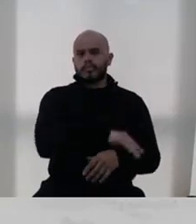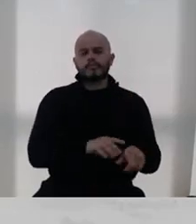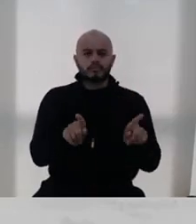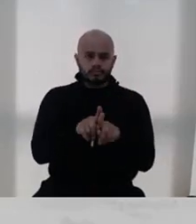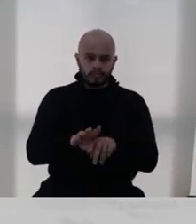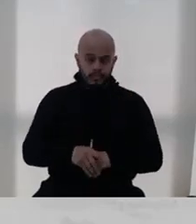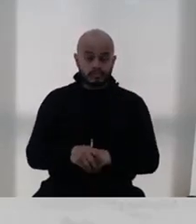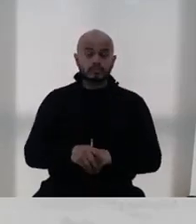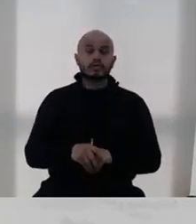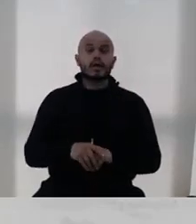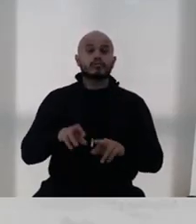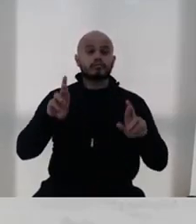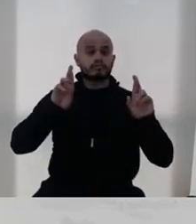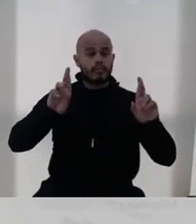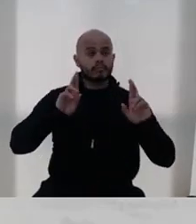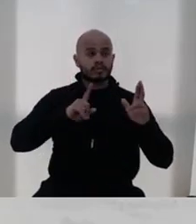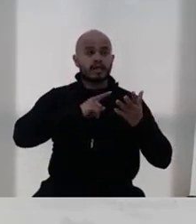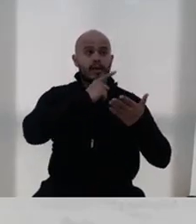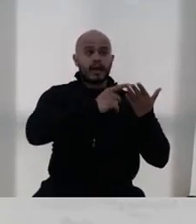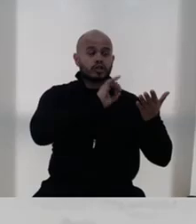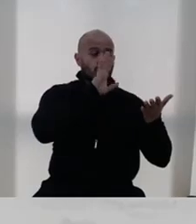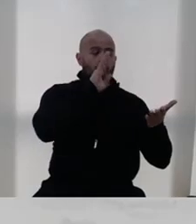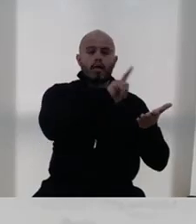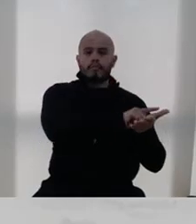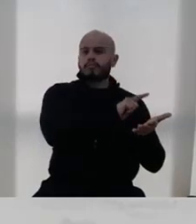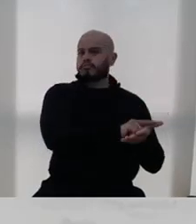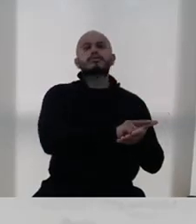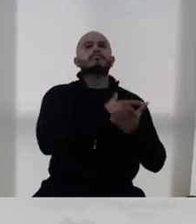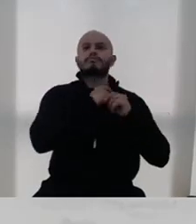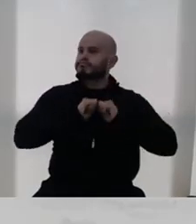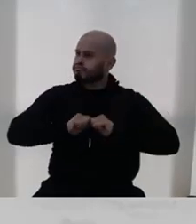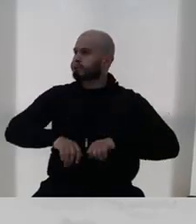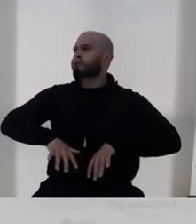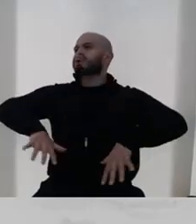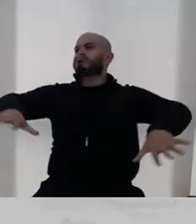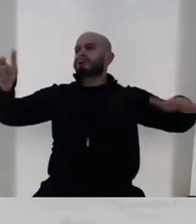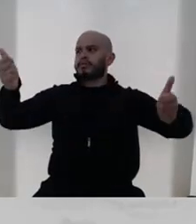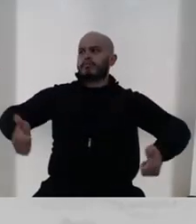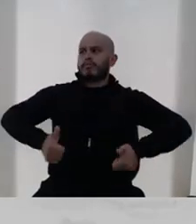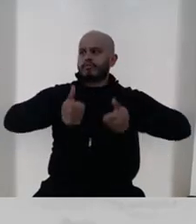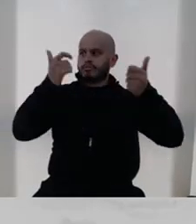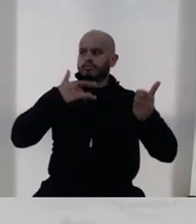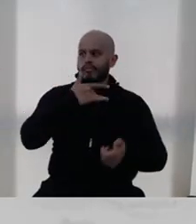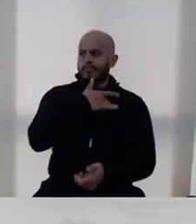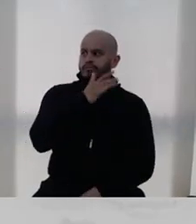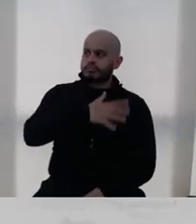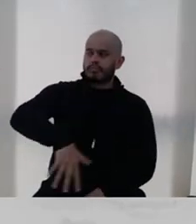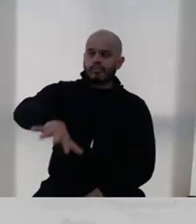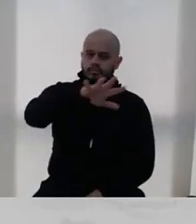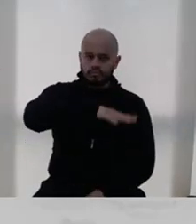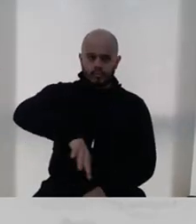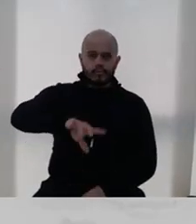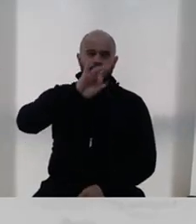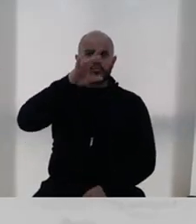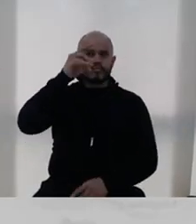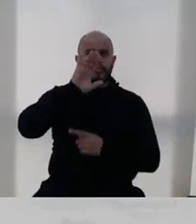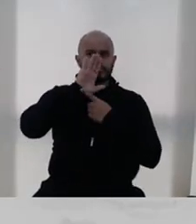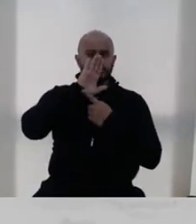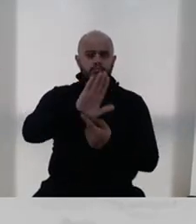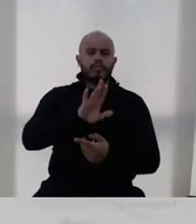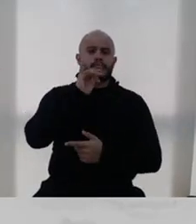ela realmente saia do papel, que seja cada vez mais robustecida, gerando um ambiente saudável na nossa instituição. Gostaria de trazer a informação à Vossa